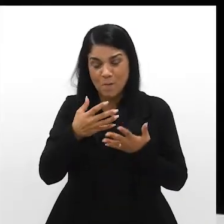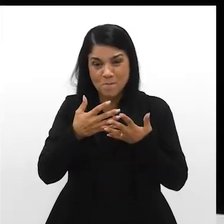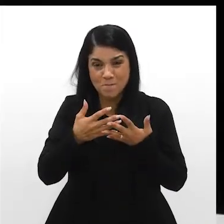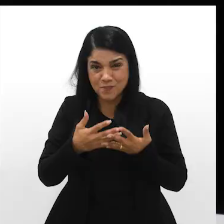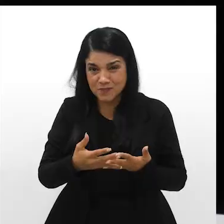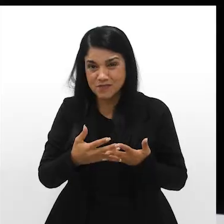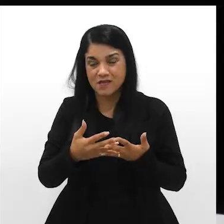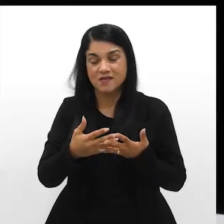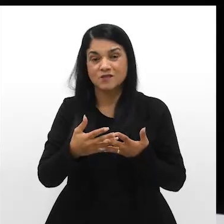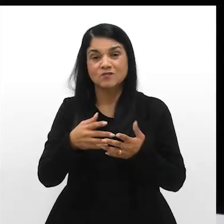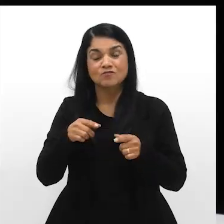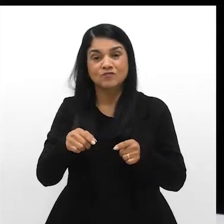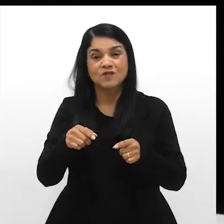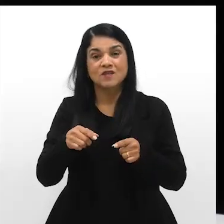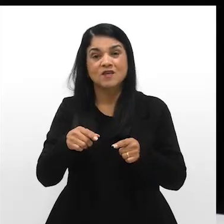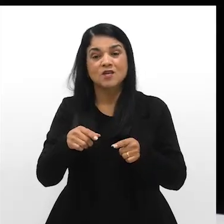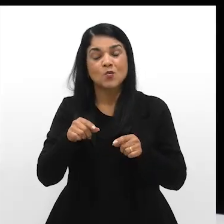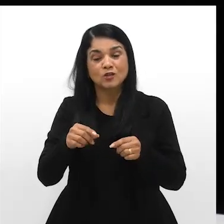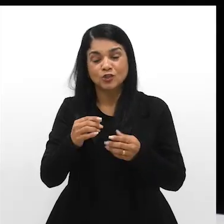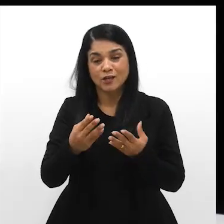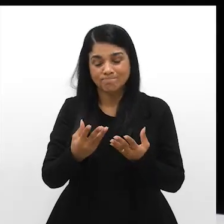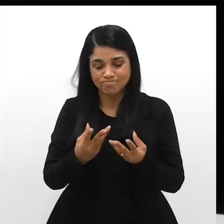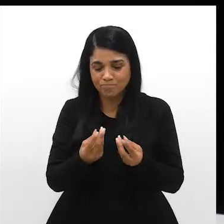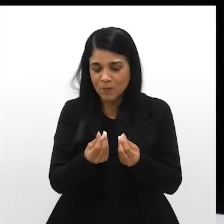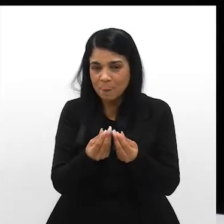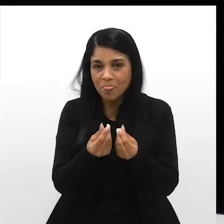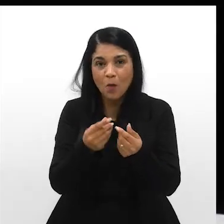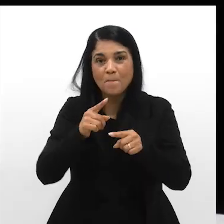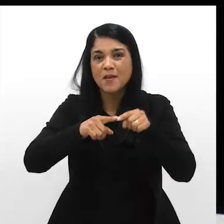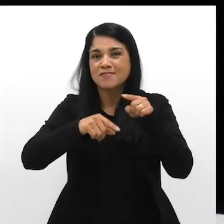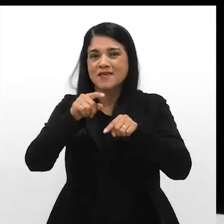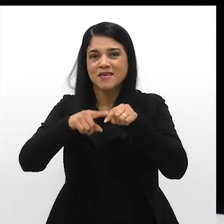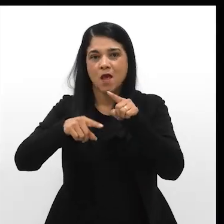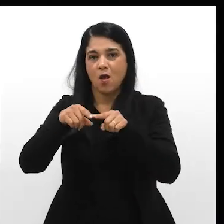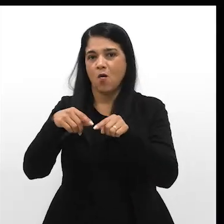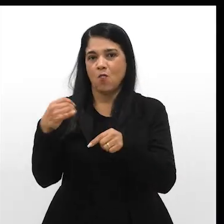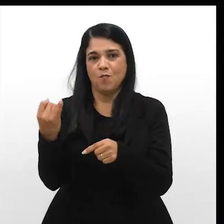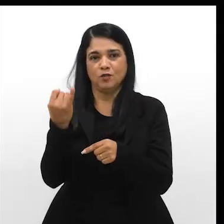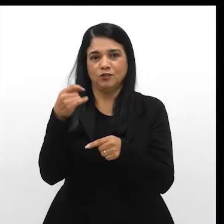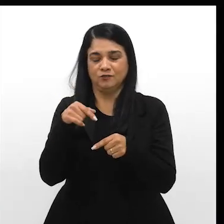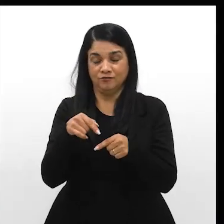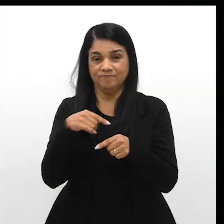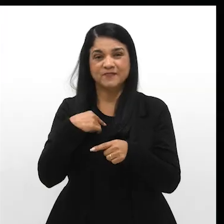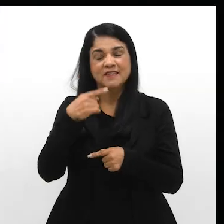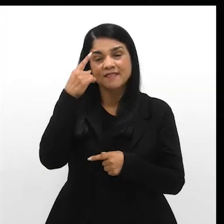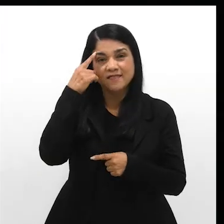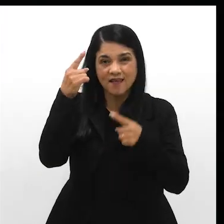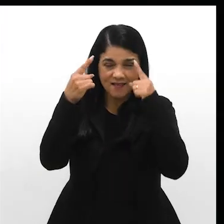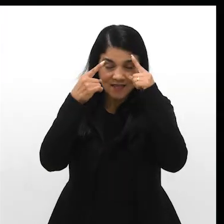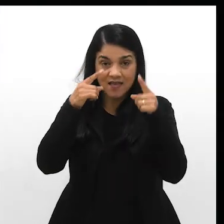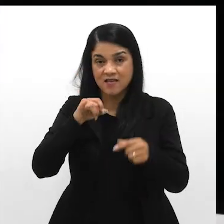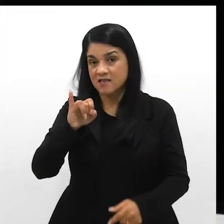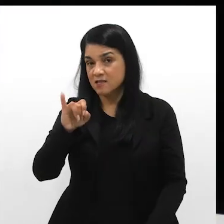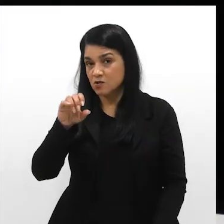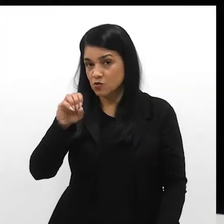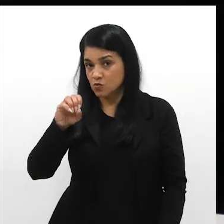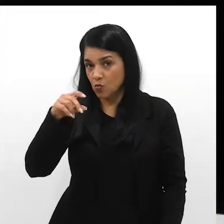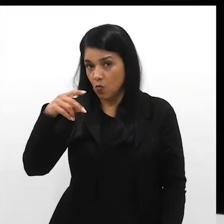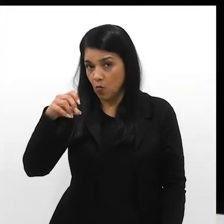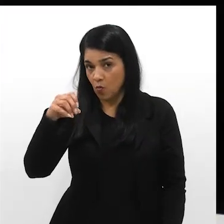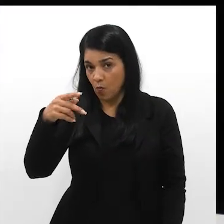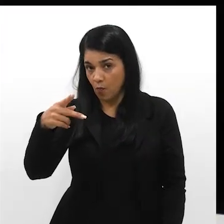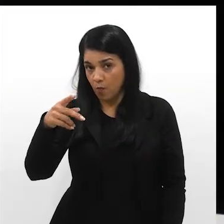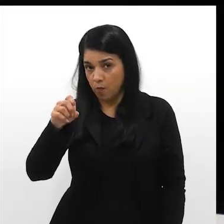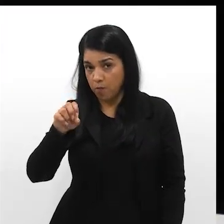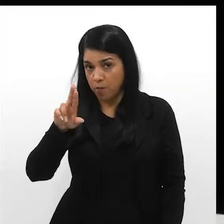pesado, é tudo pesado. Eu acho que é uma questão da nobreza do material, né? Porque, para você ter uma ideia, assim, o